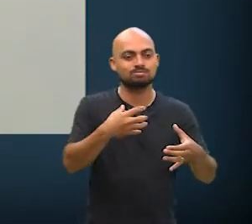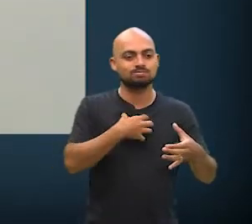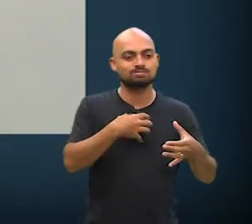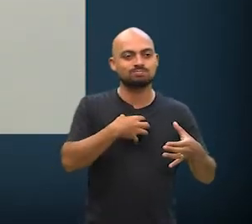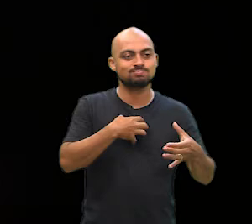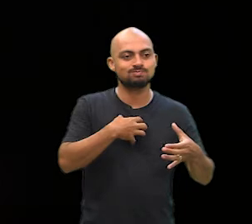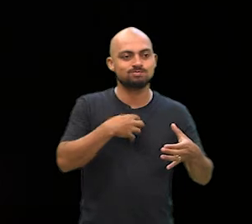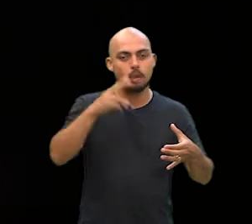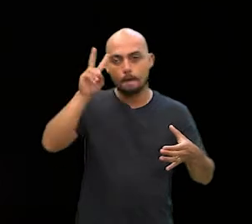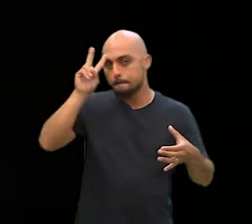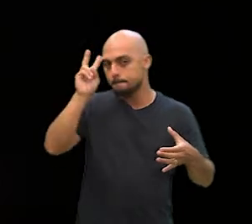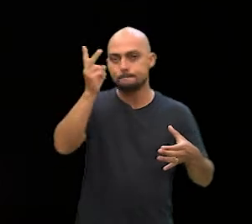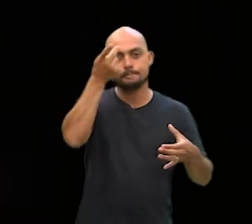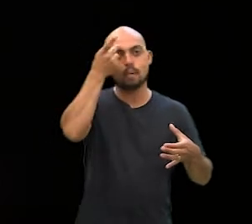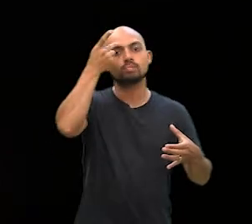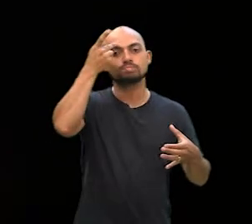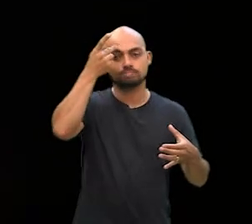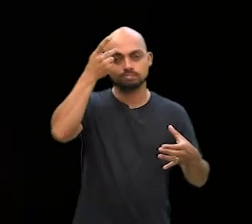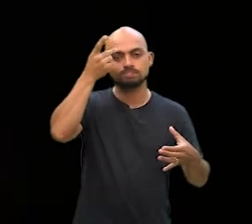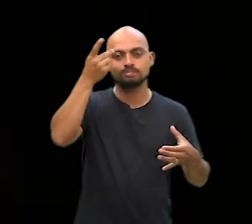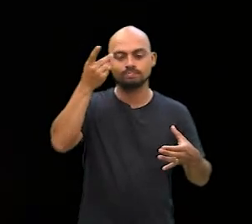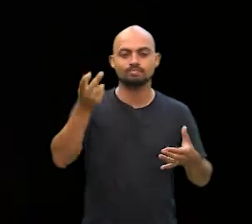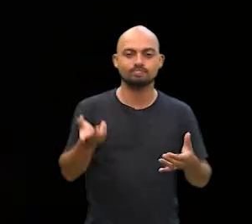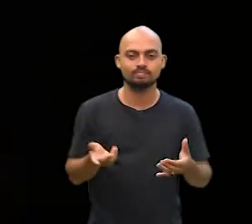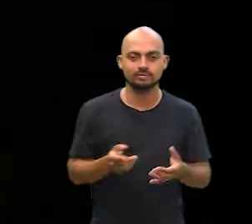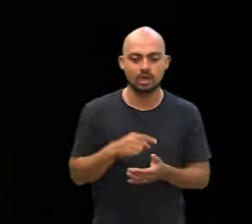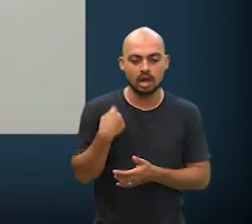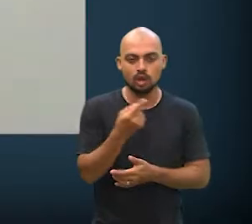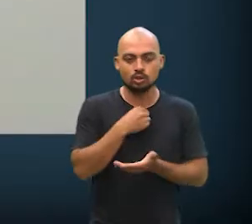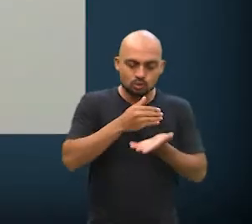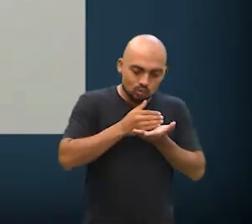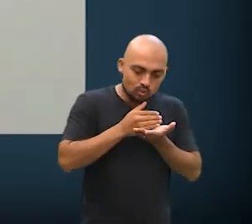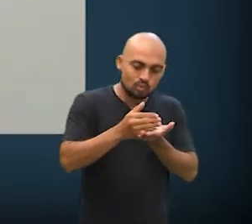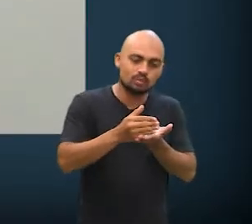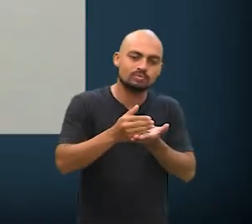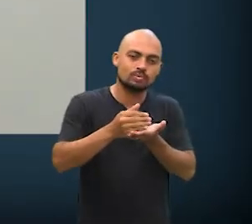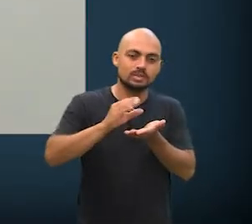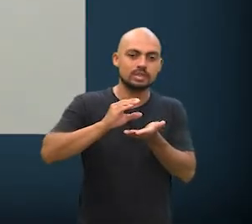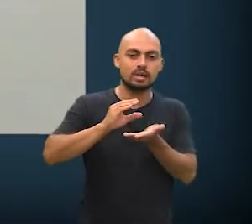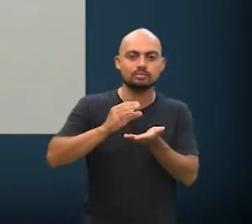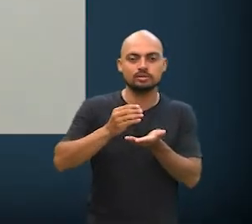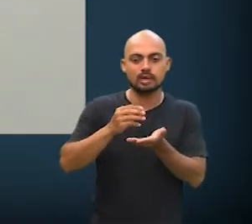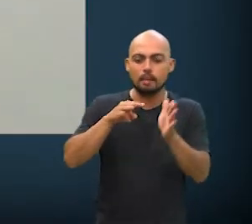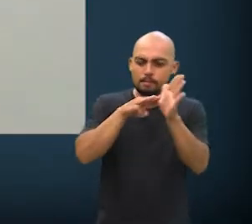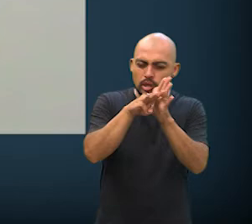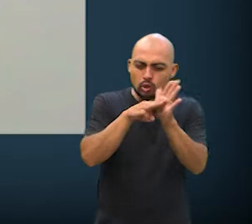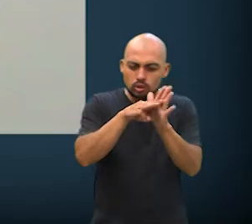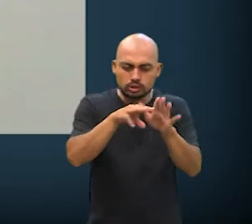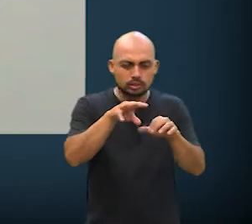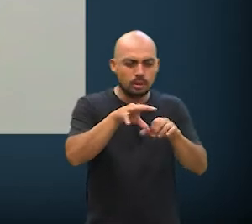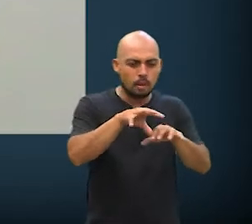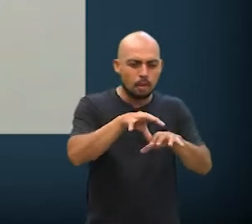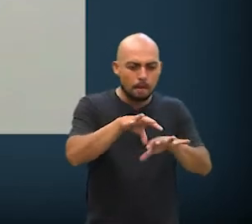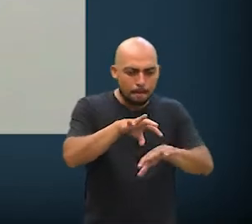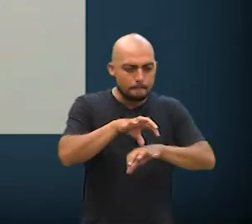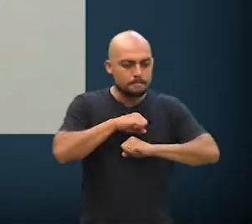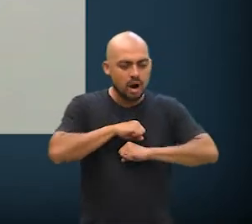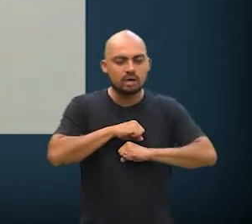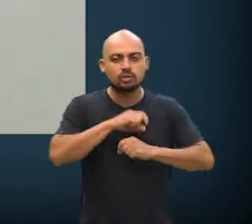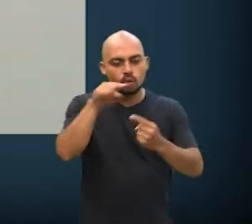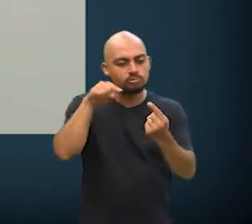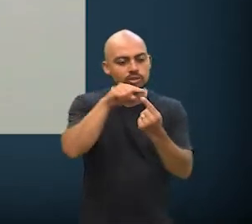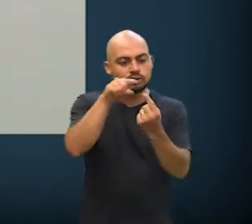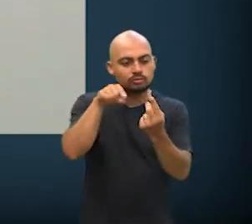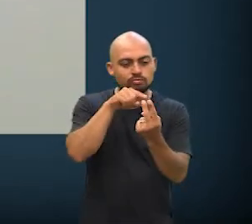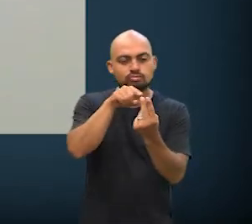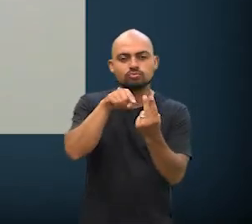mesmo, sabe? De mudança de mindset mesmo, de quando a gente começou a aplicar essas metodologias, definir métricas, e isso ficou bem